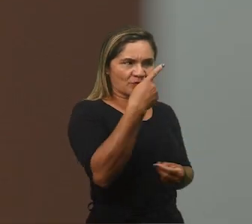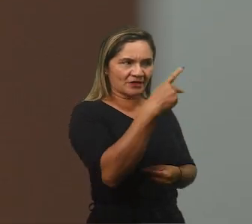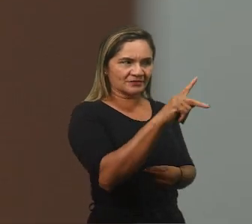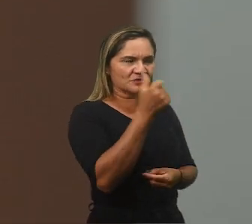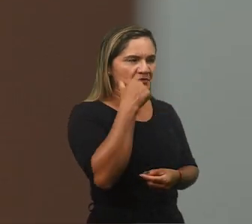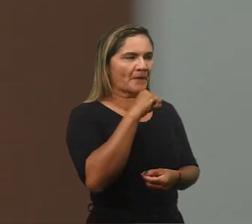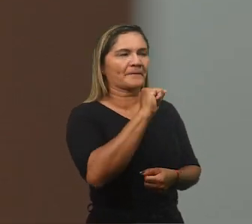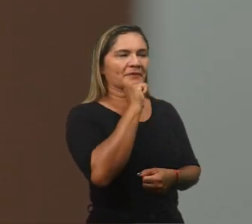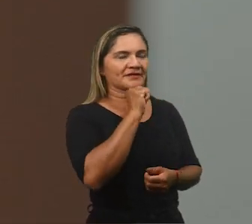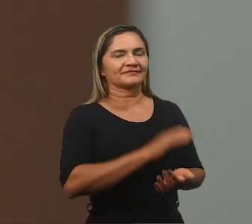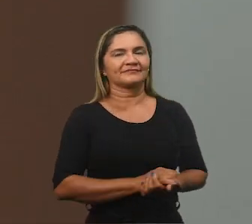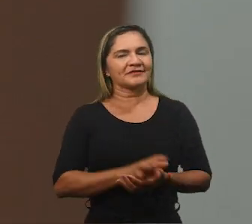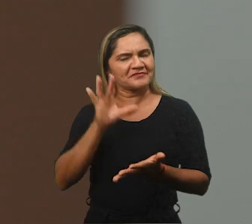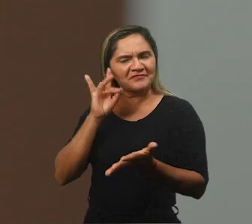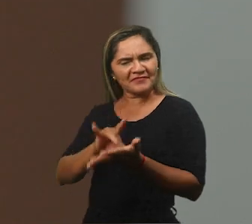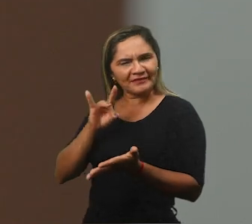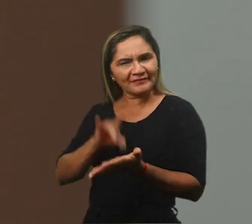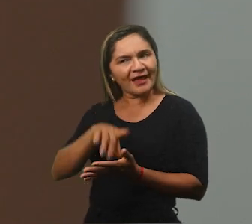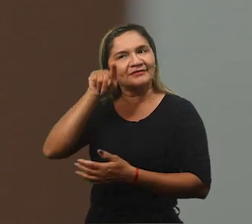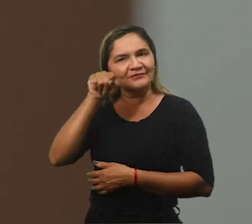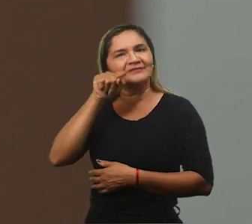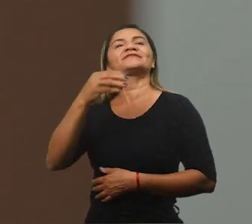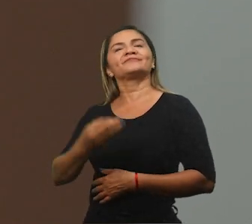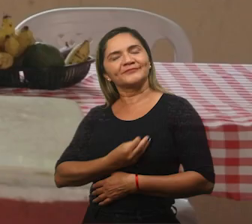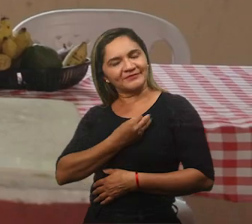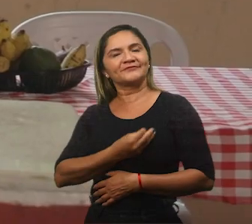É sério, seu Rodolfo. O senhor ainda tá vivo.